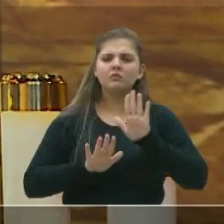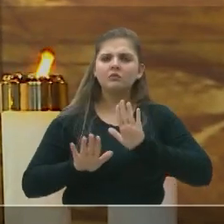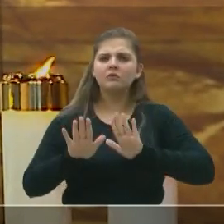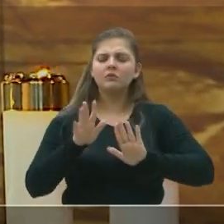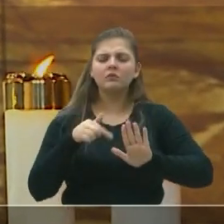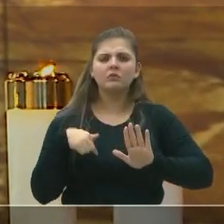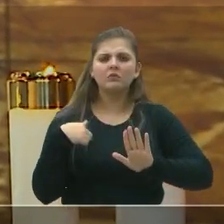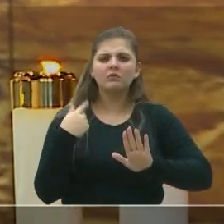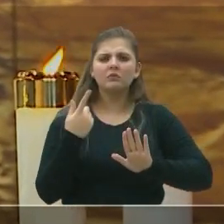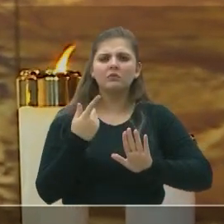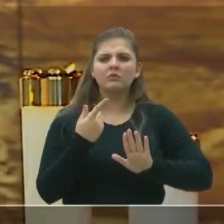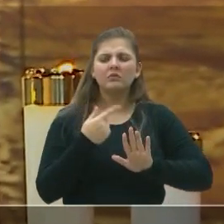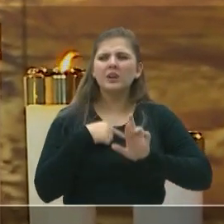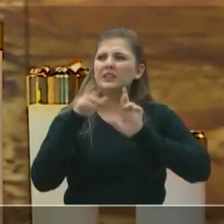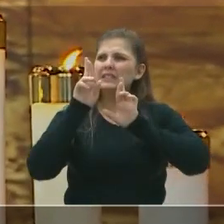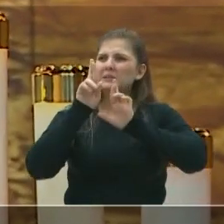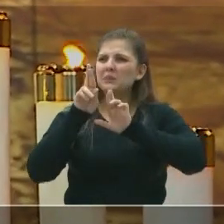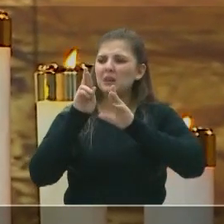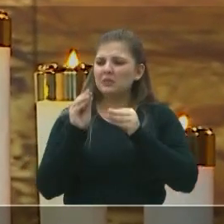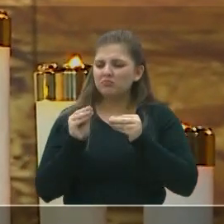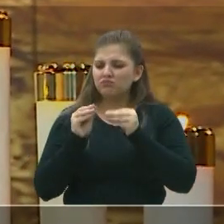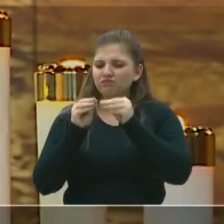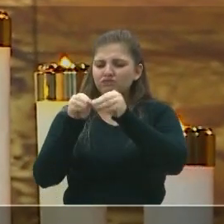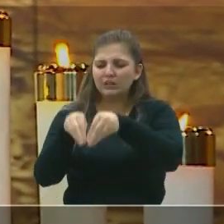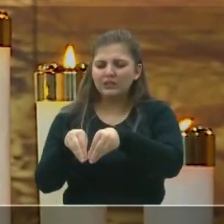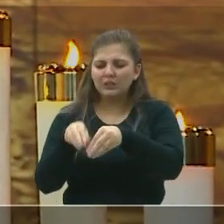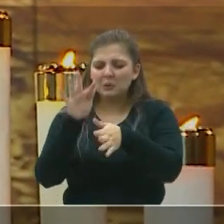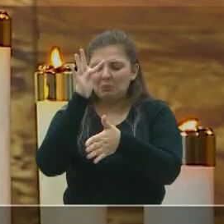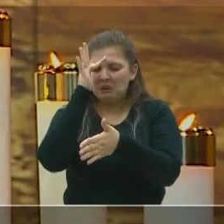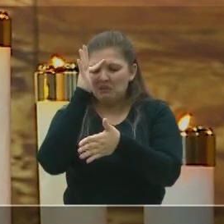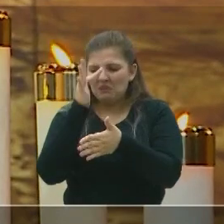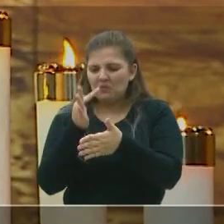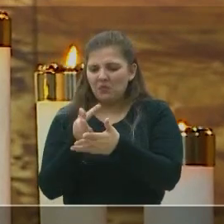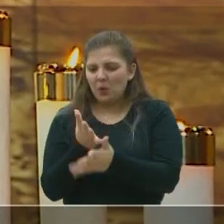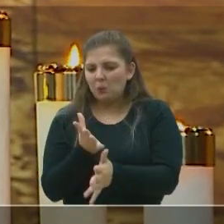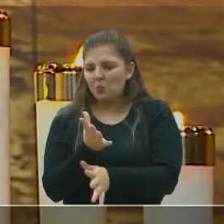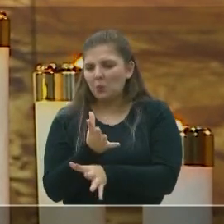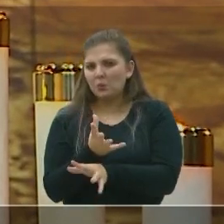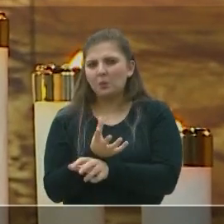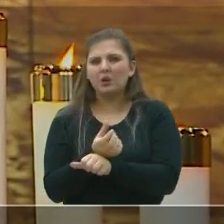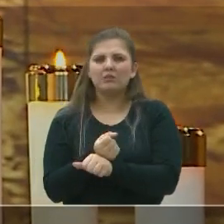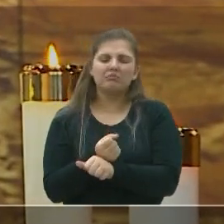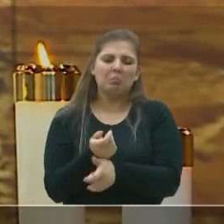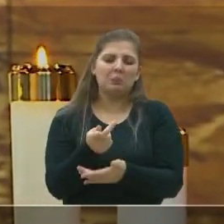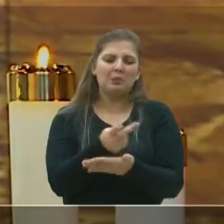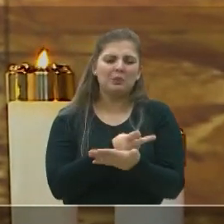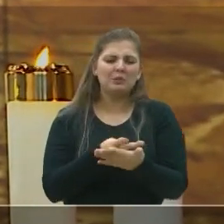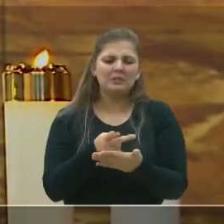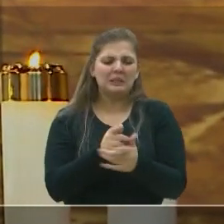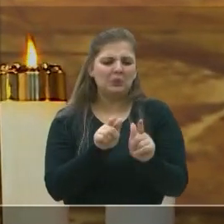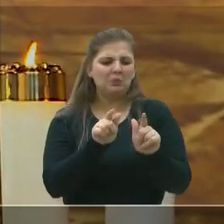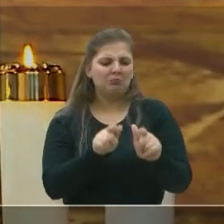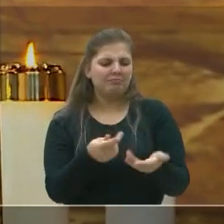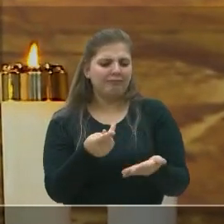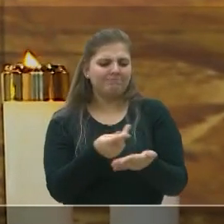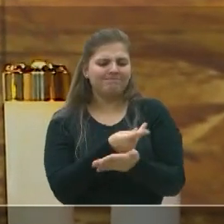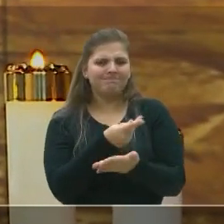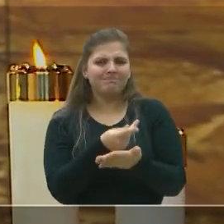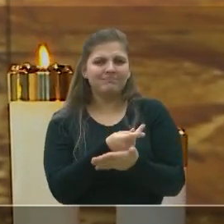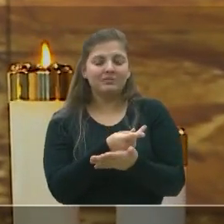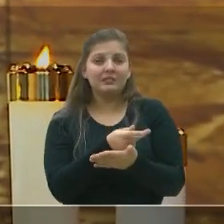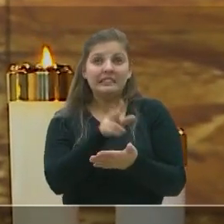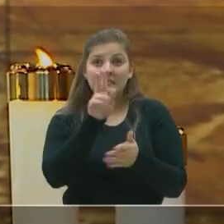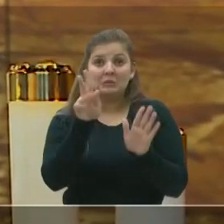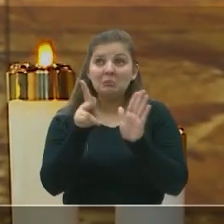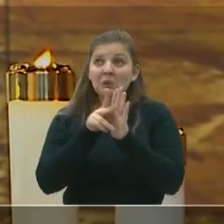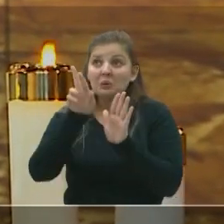nós depositamos esperança em uma fé vazia, buscamos em lugares errados e não no